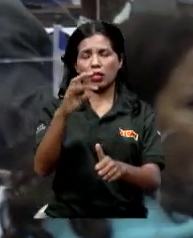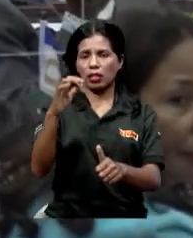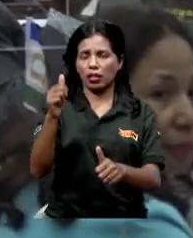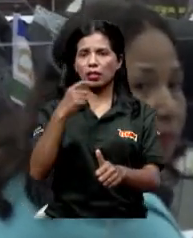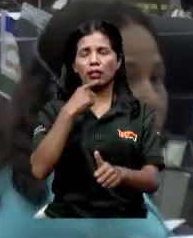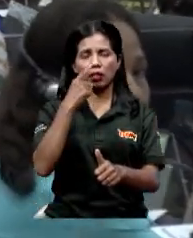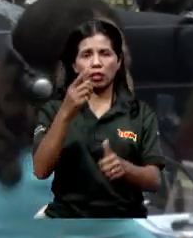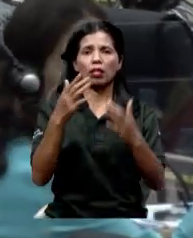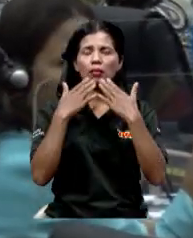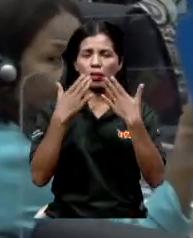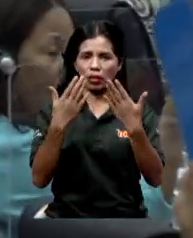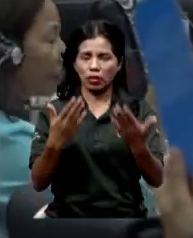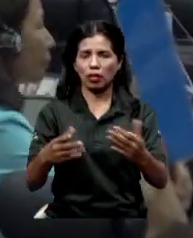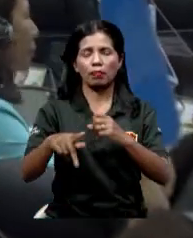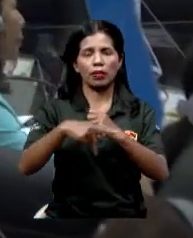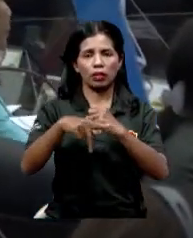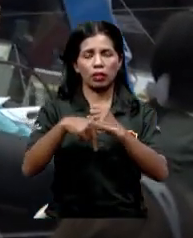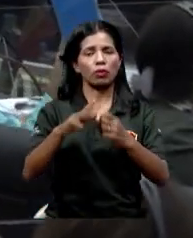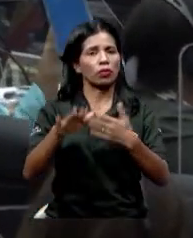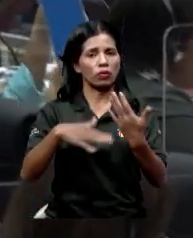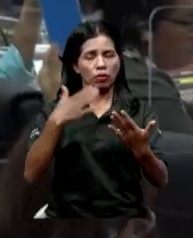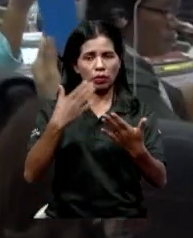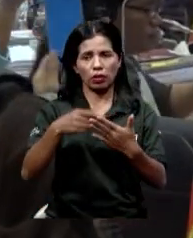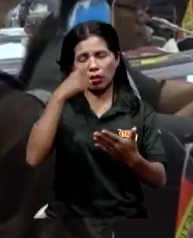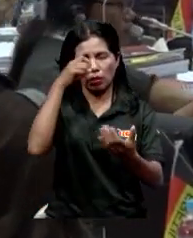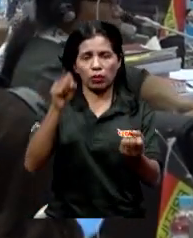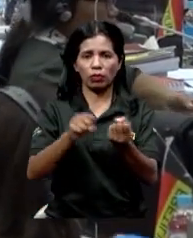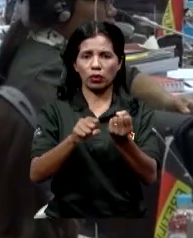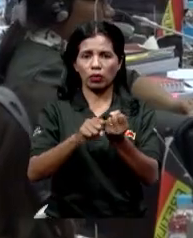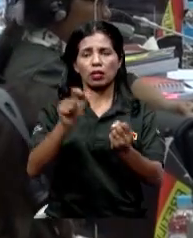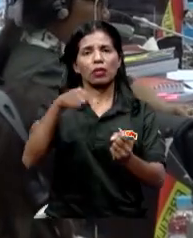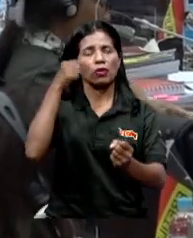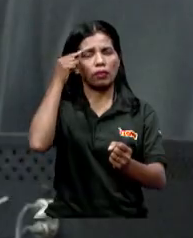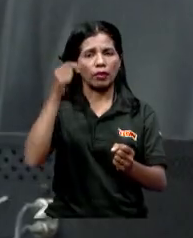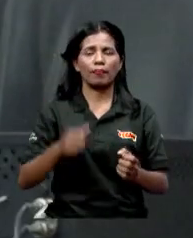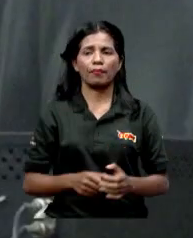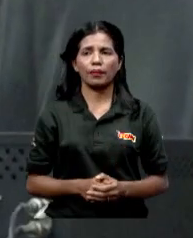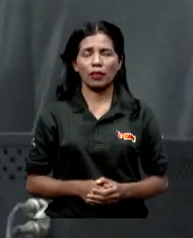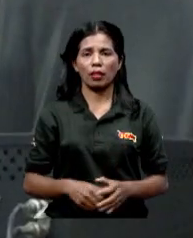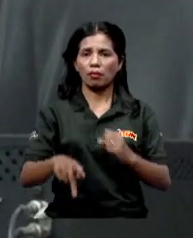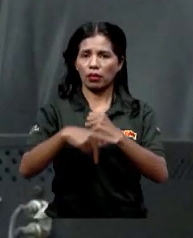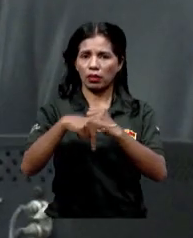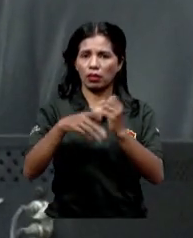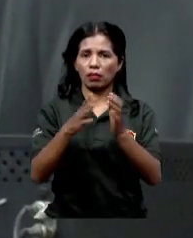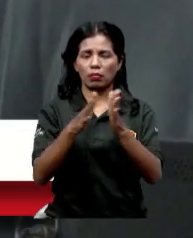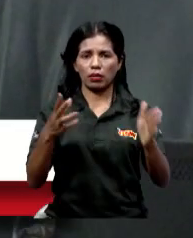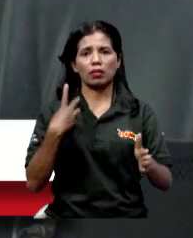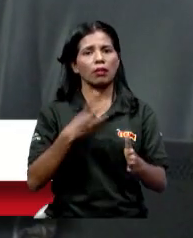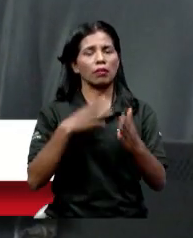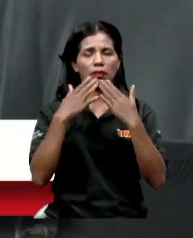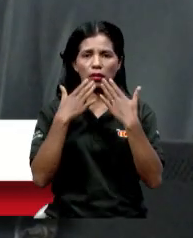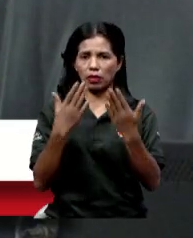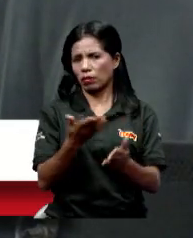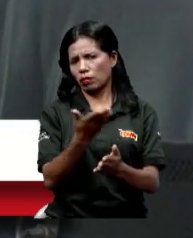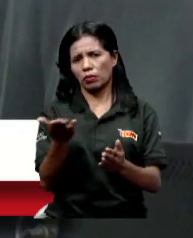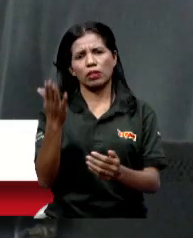ato agradecimento ba bancada oposição tamba apoio na governo ba bancada oposição a minha agradecimento beita botsen